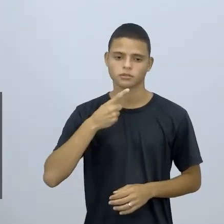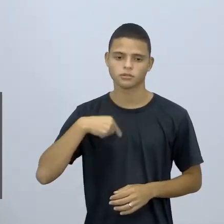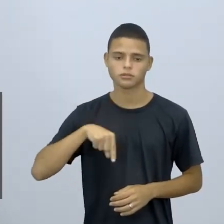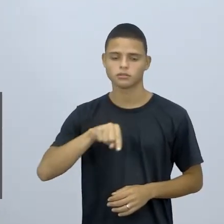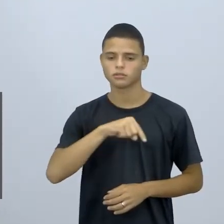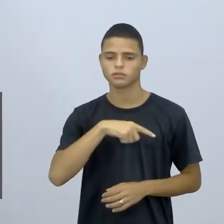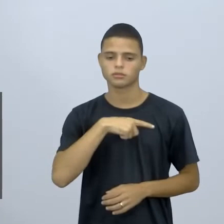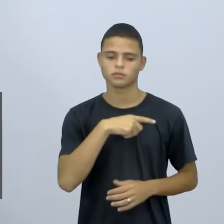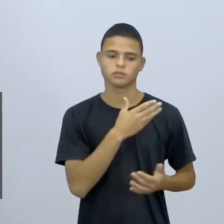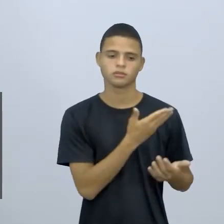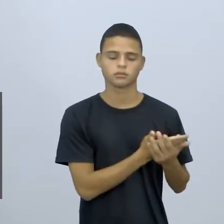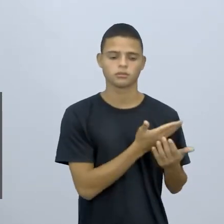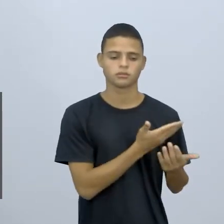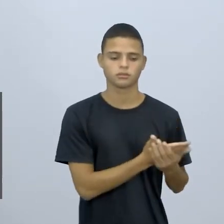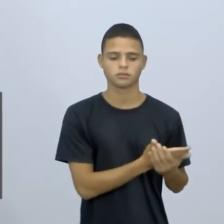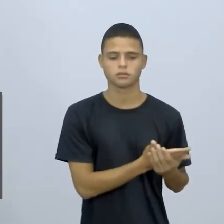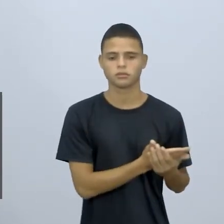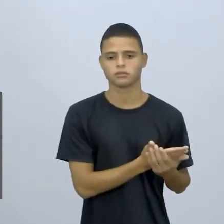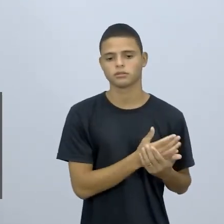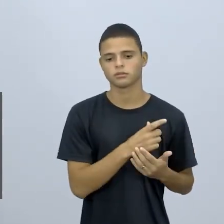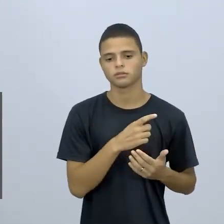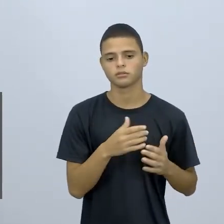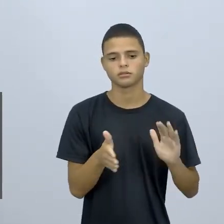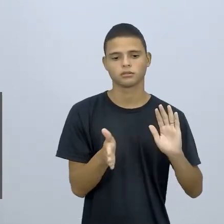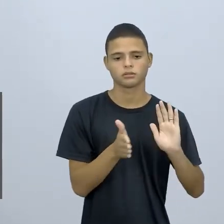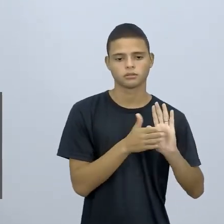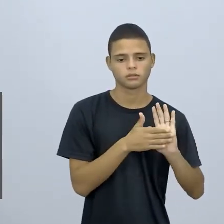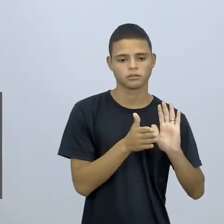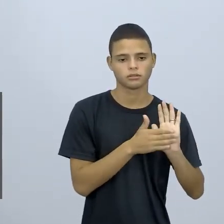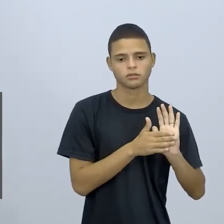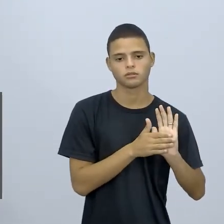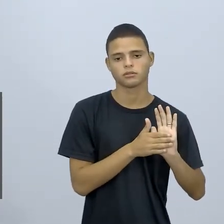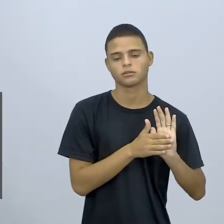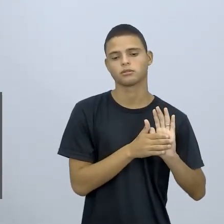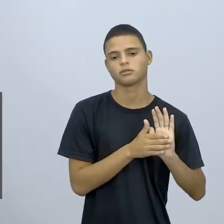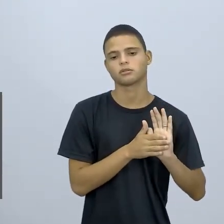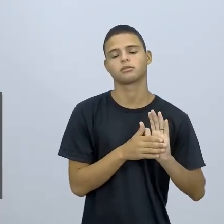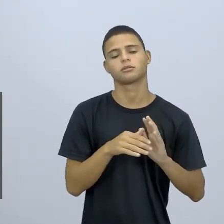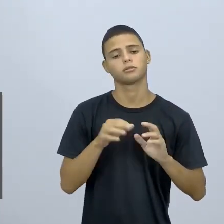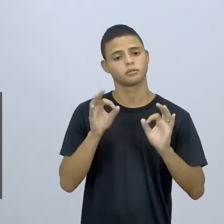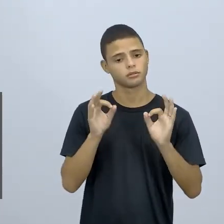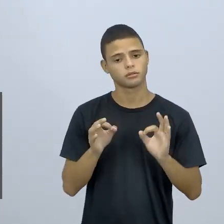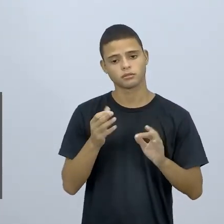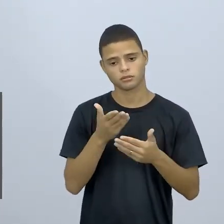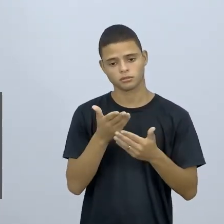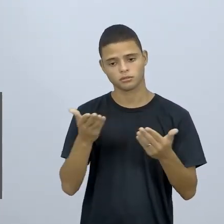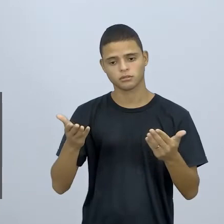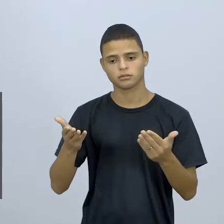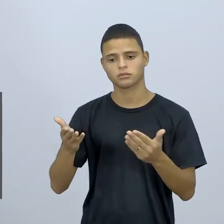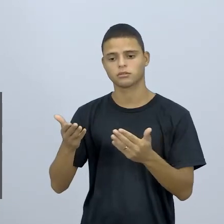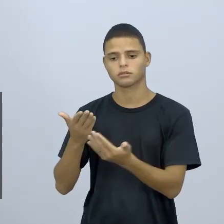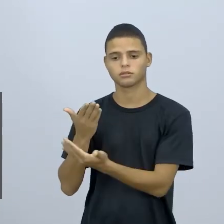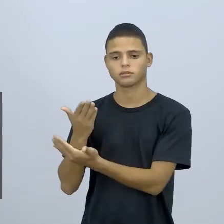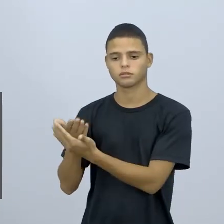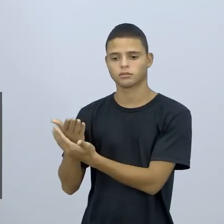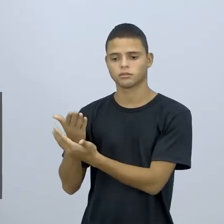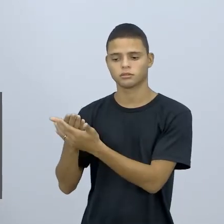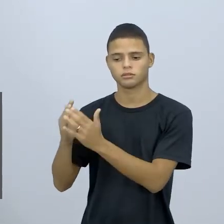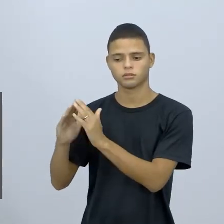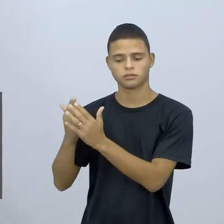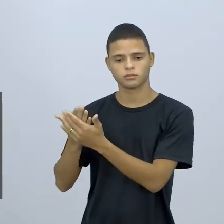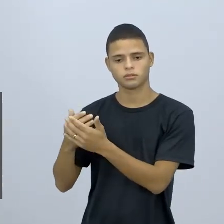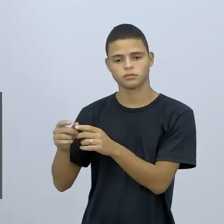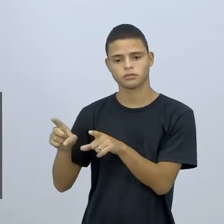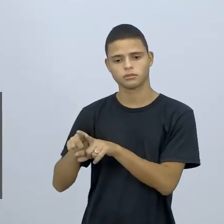também, né? Nós tivemos um jogo aqui proposto, mas na escola eu tenho certeza que vocês também se propuseram a fazer.